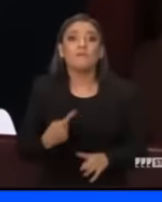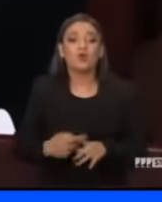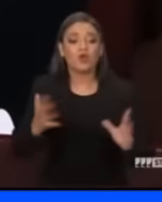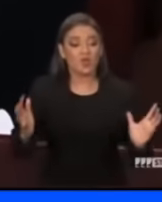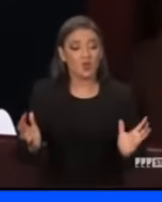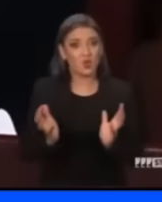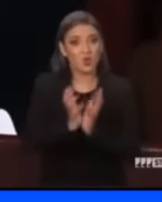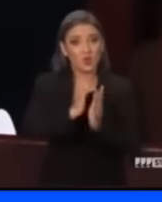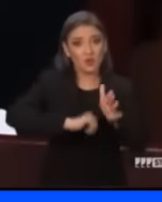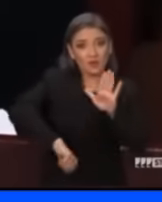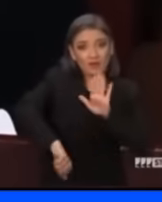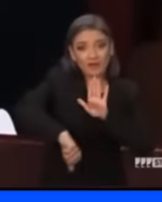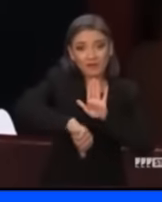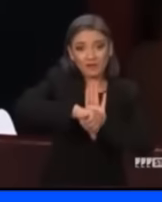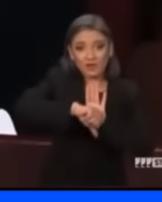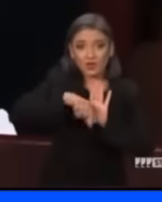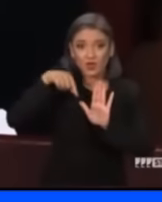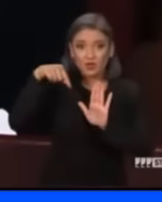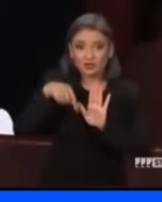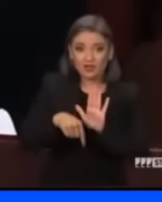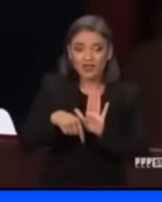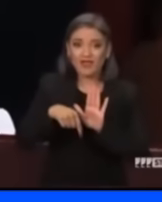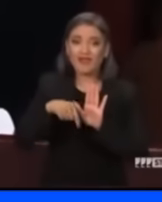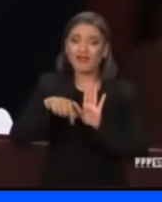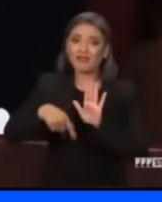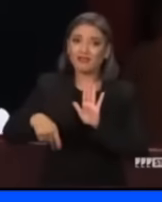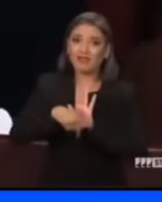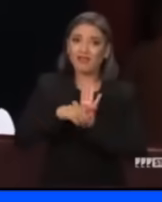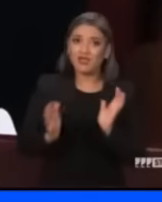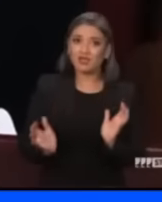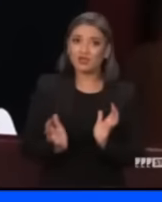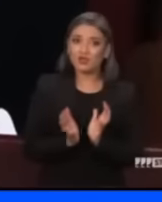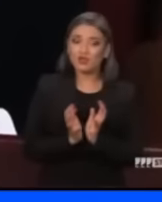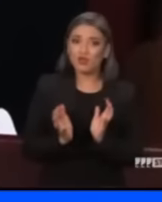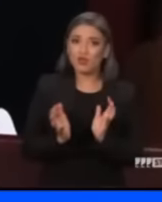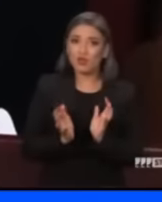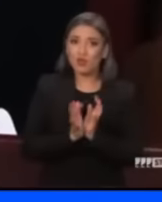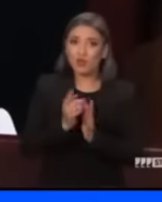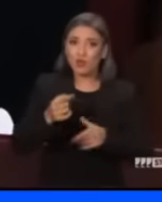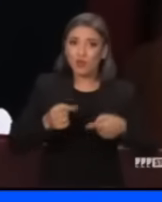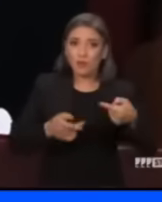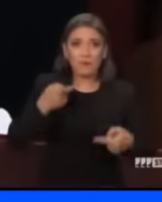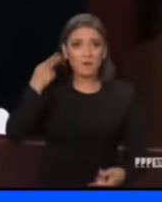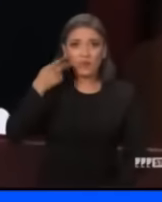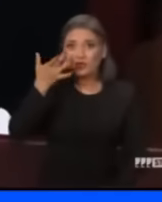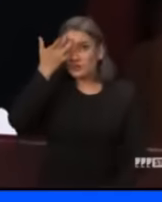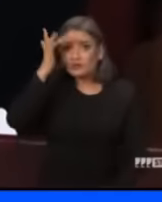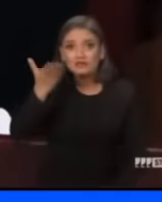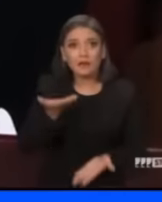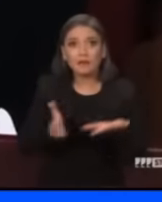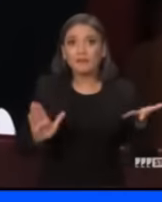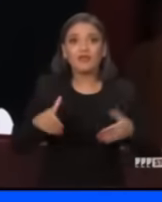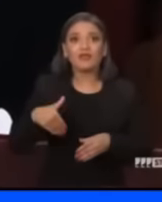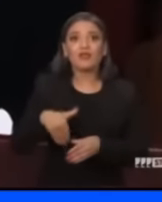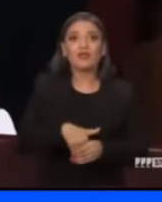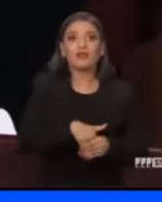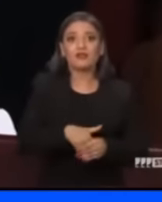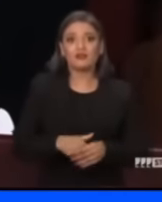criminosa constituída por um grupo político não sabe perder